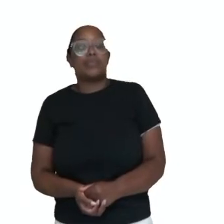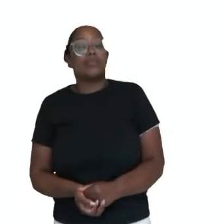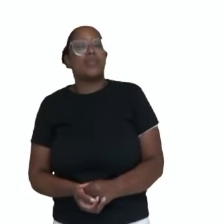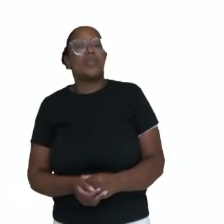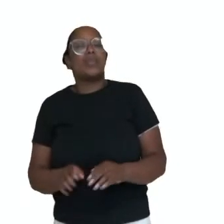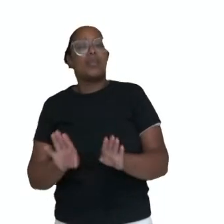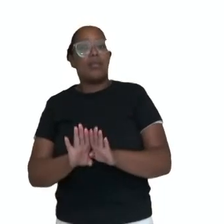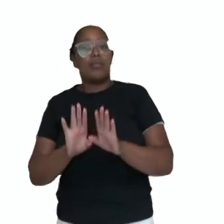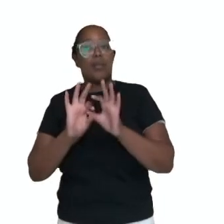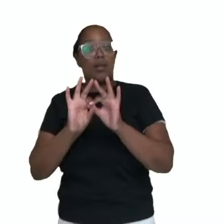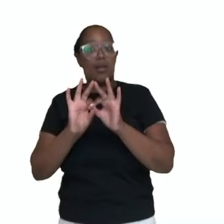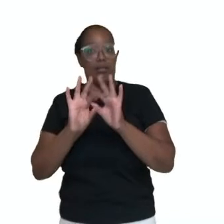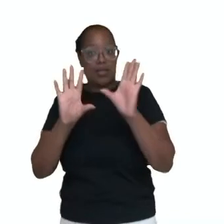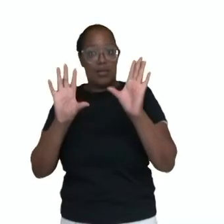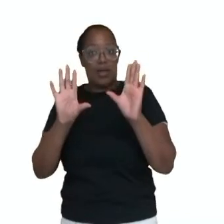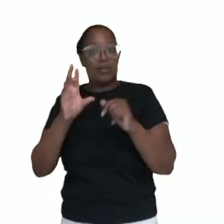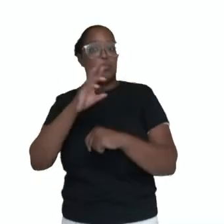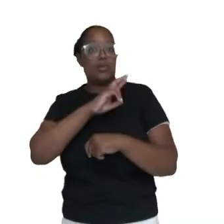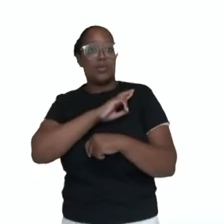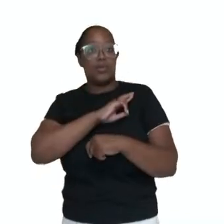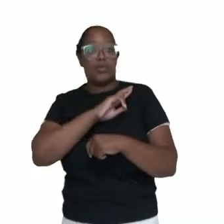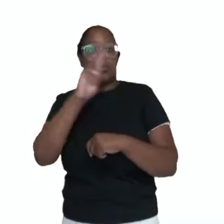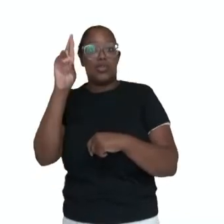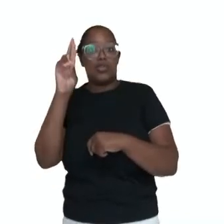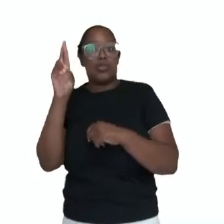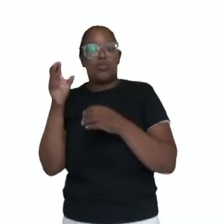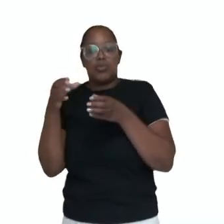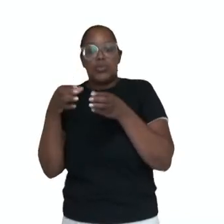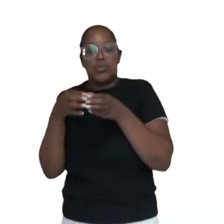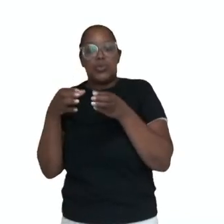Liberdade religiosa na Constituição. A